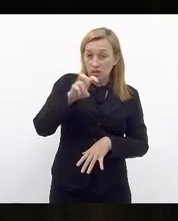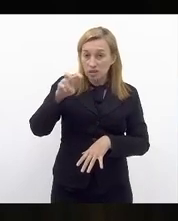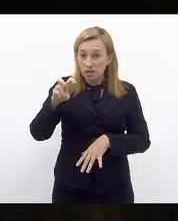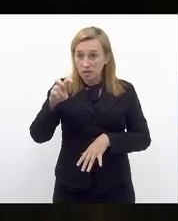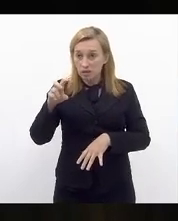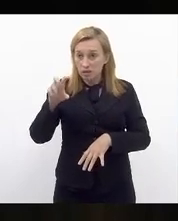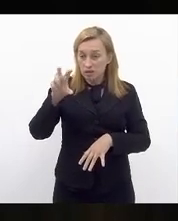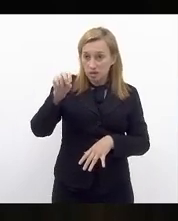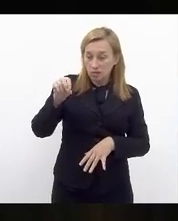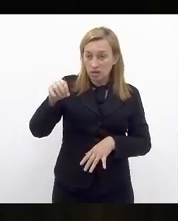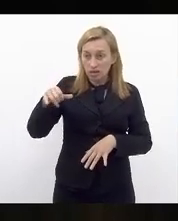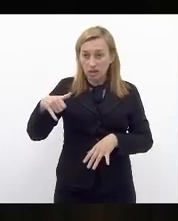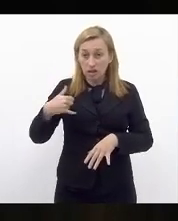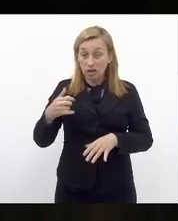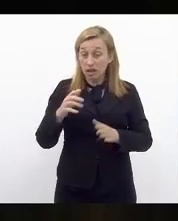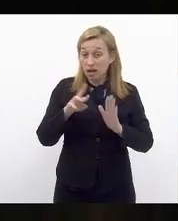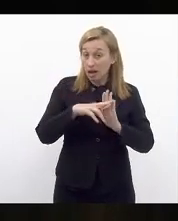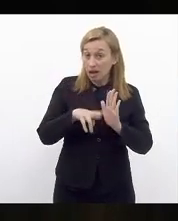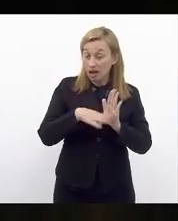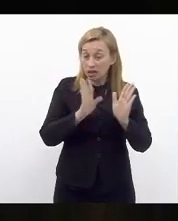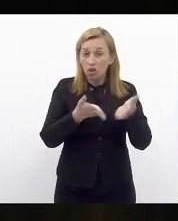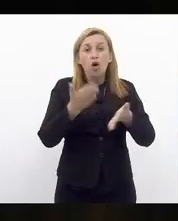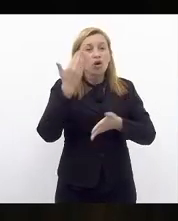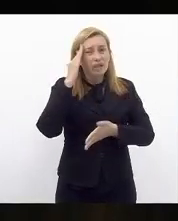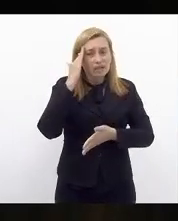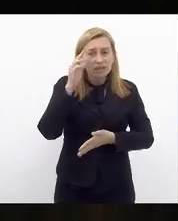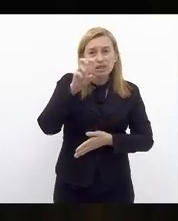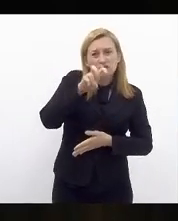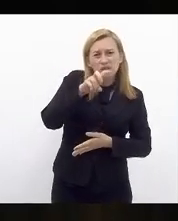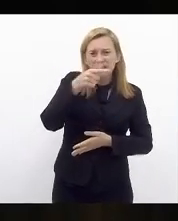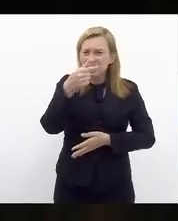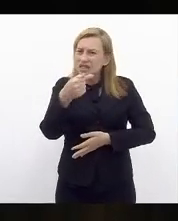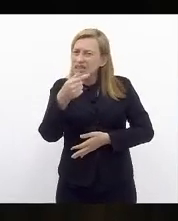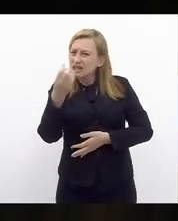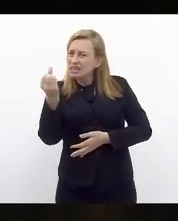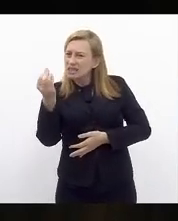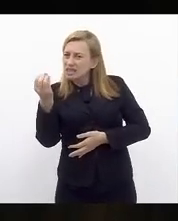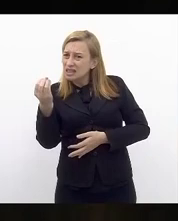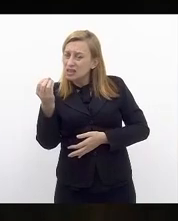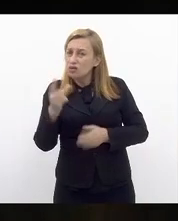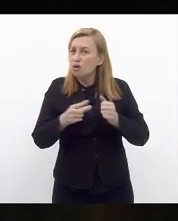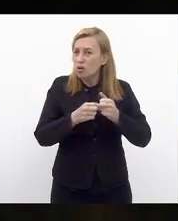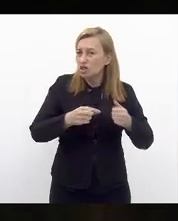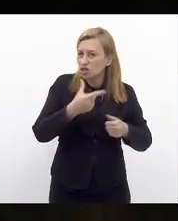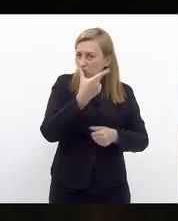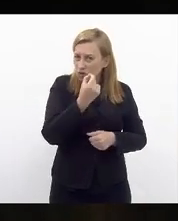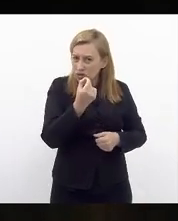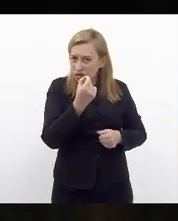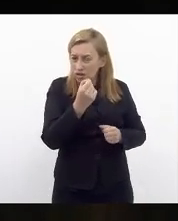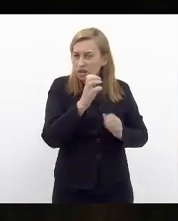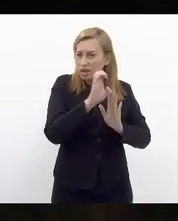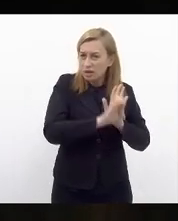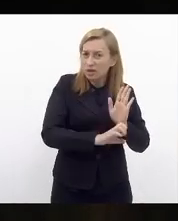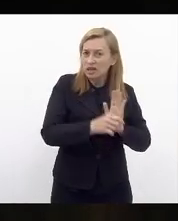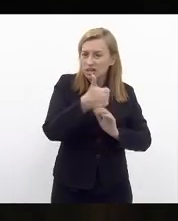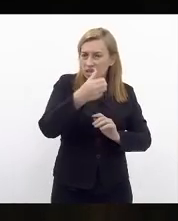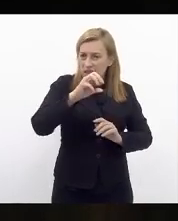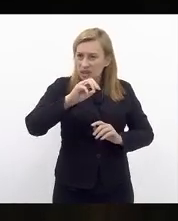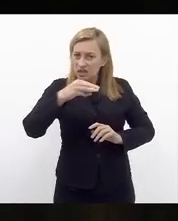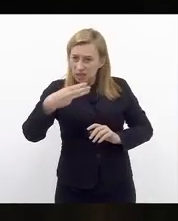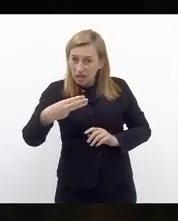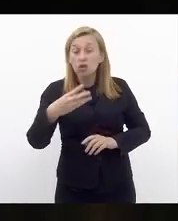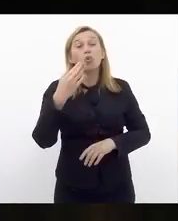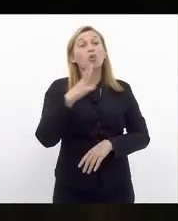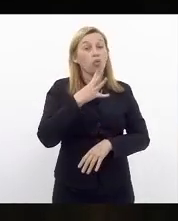que a regra atual eu entendo que 57/60 foi o artigo 20 da emenda 103 o conheço